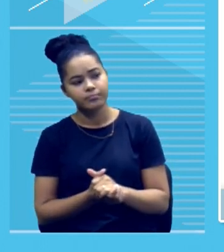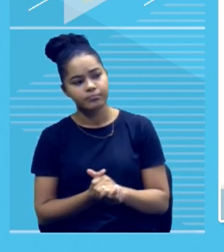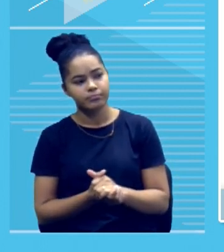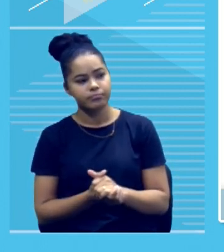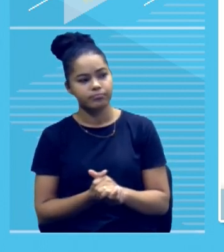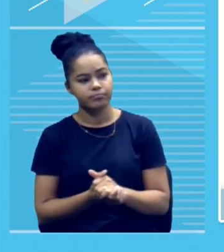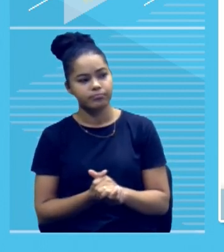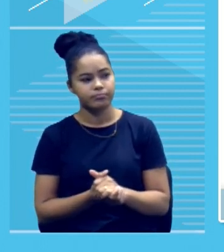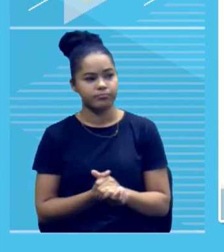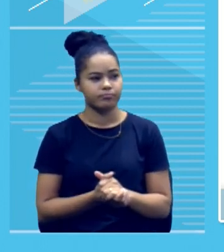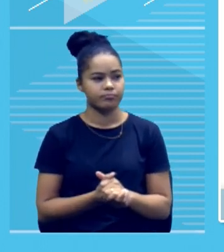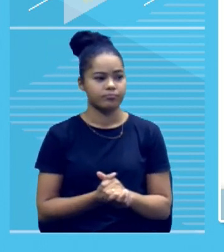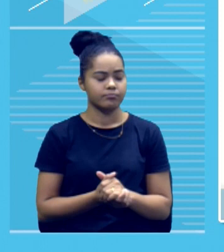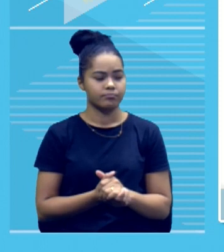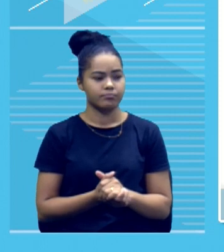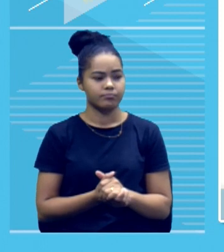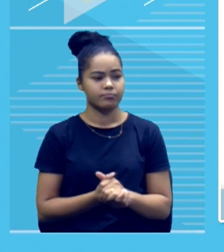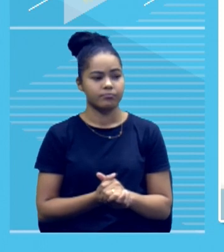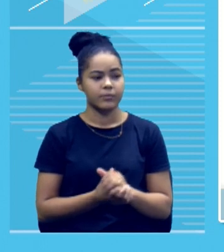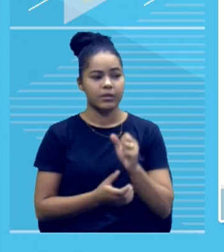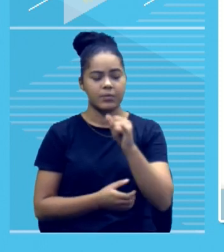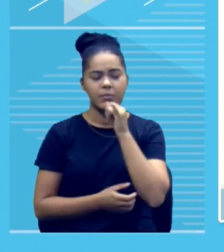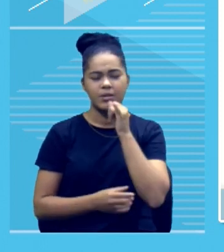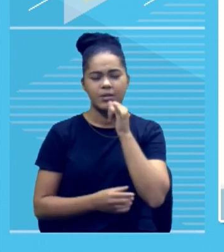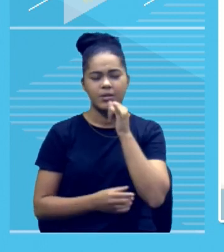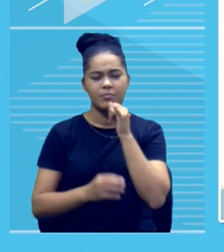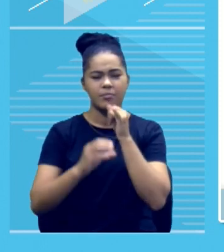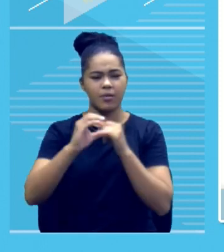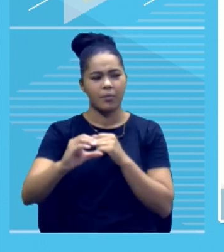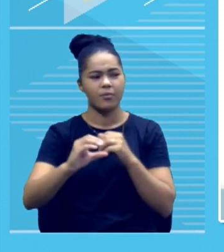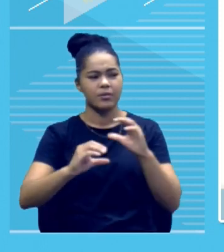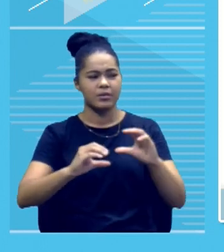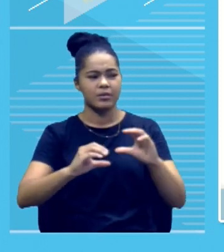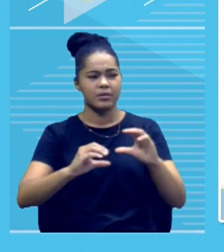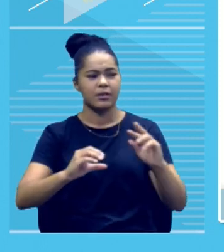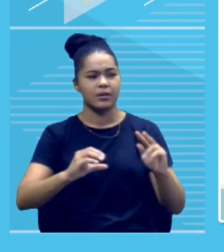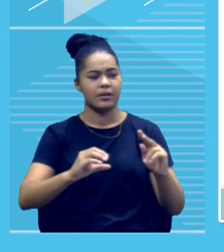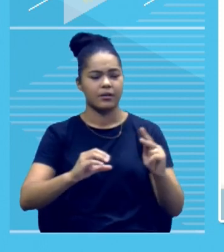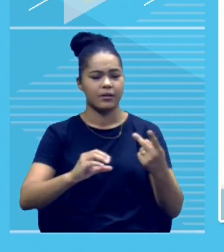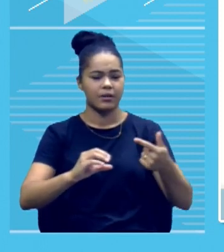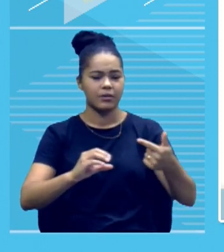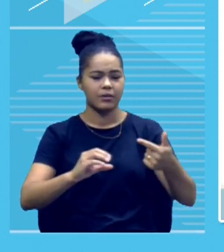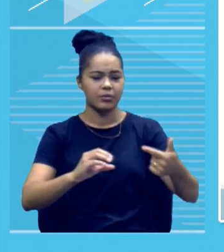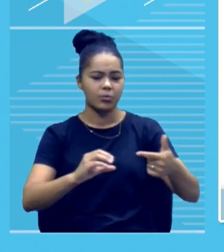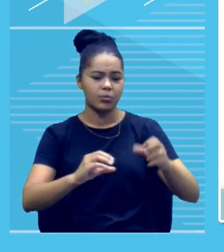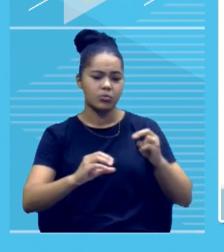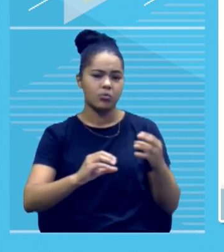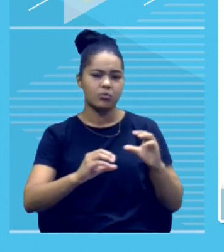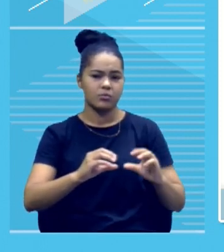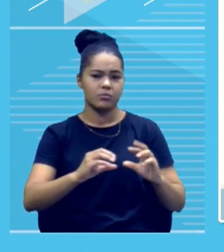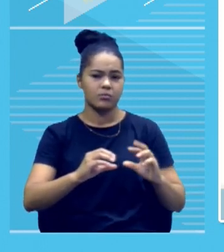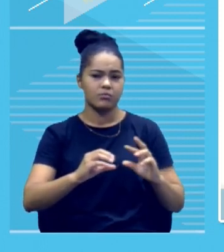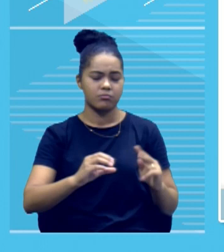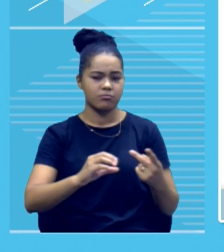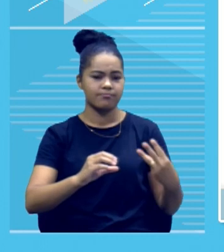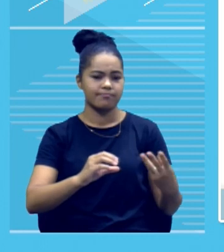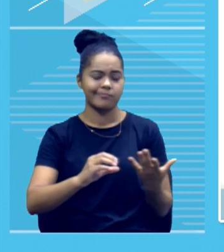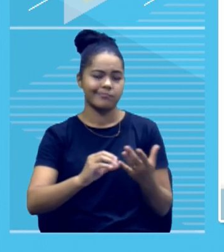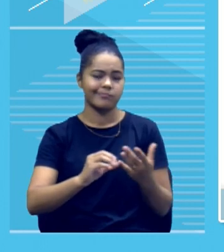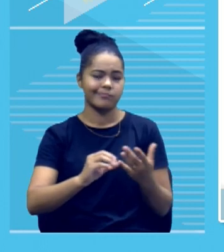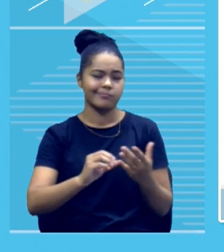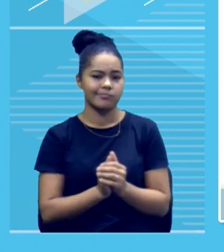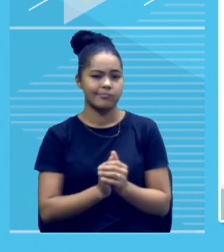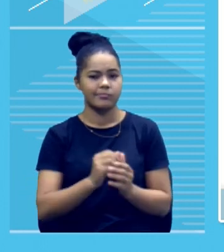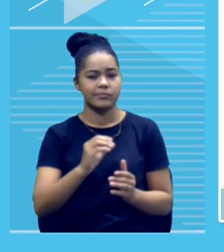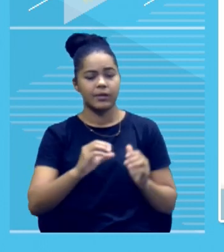ser. Carbono com CH2, CH3, nem olhe para ele, pessoal. Não pode ser assimétrico, não. Tá?